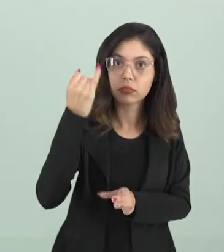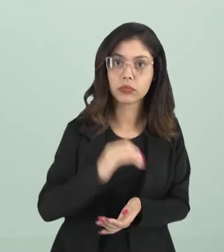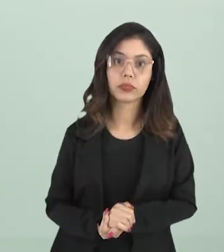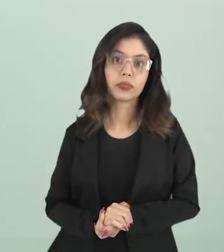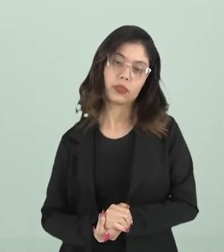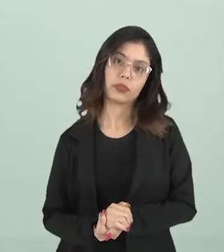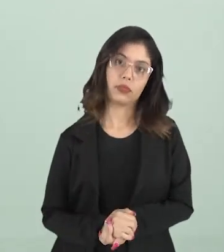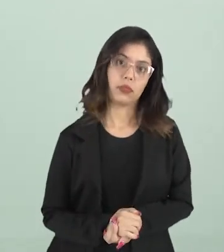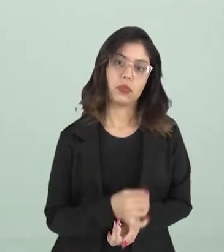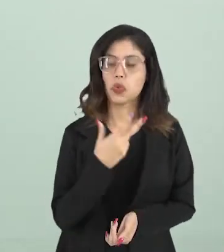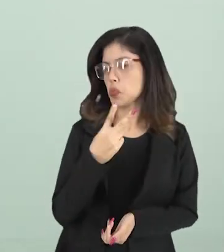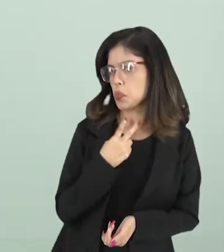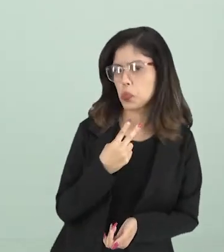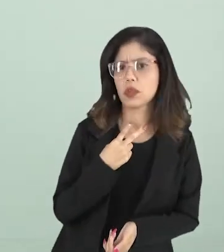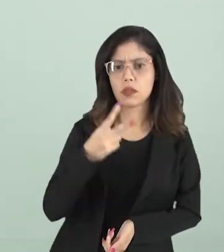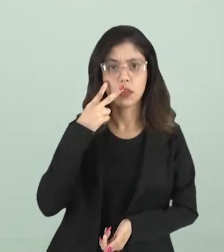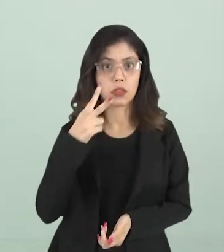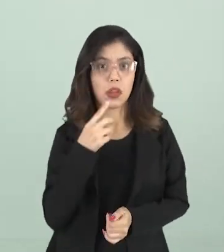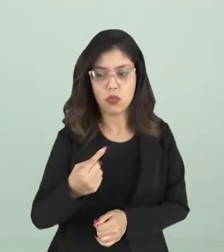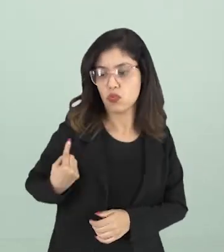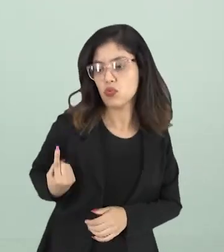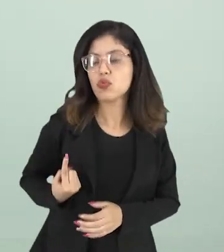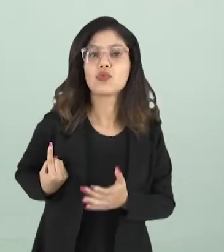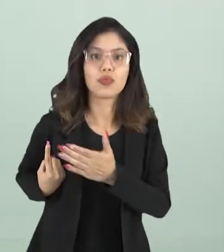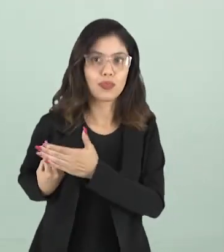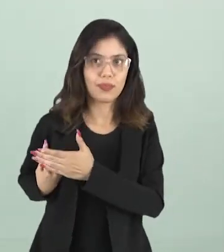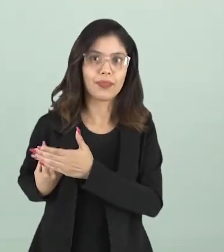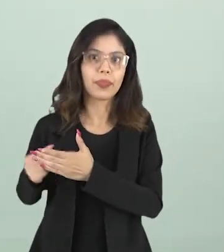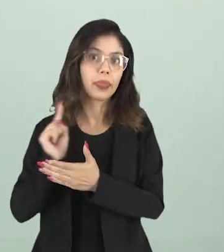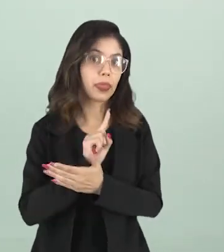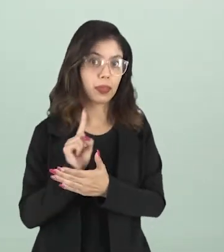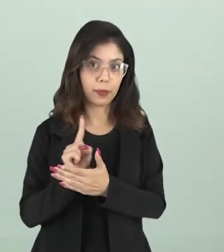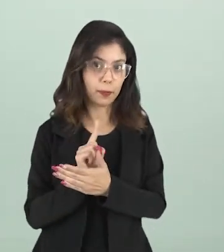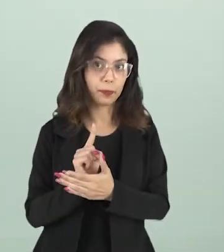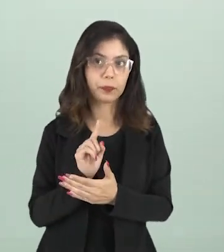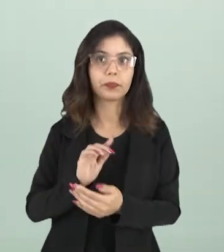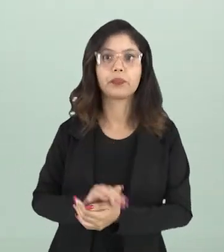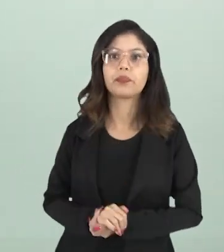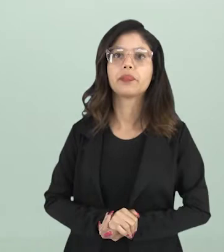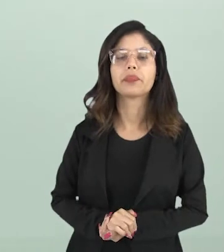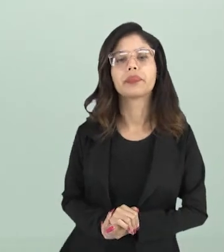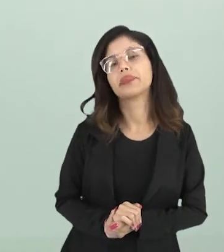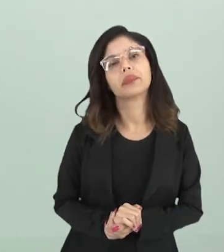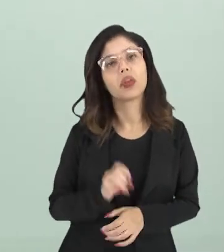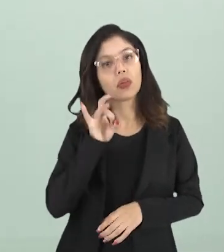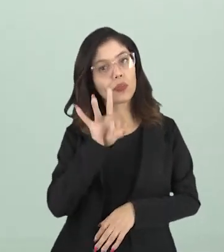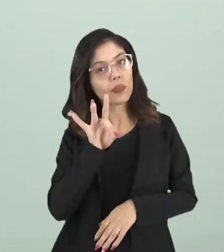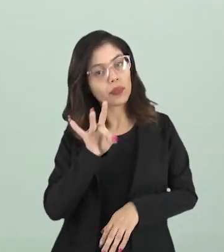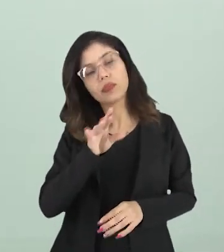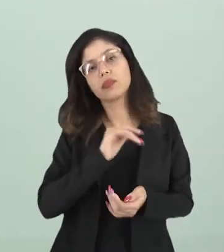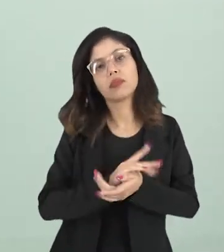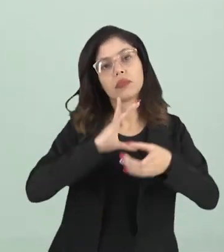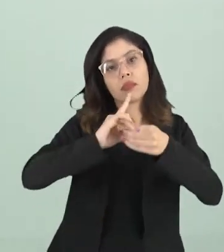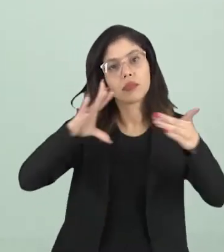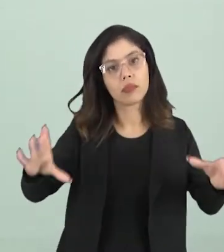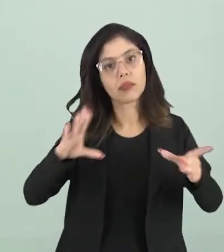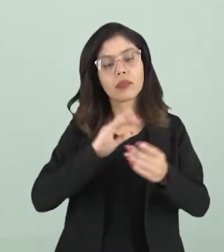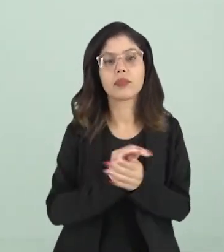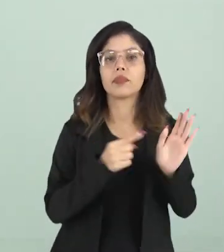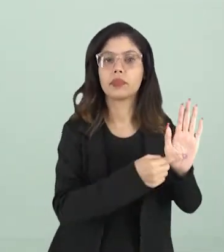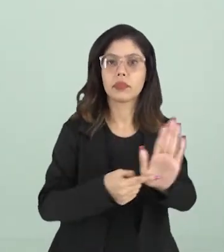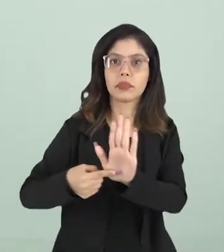Não posso ter um olhar restrito somente à minha pessoa. Só que essa democracia, ela